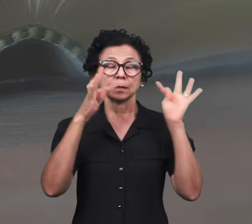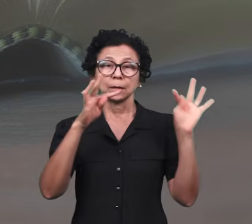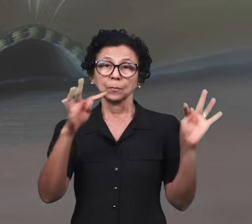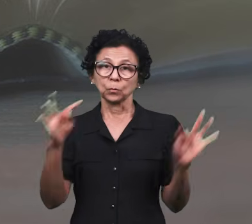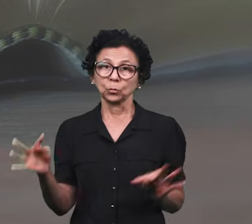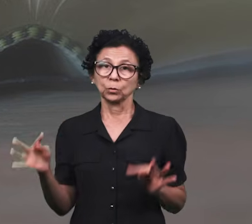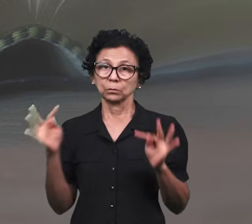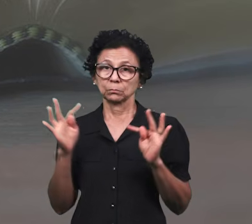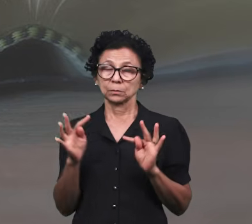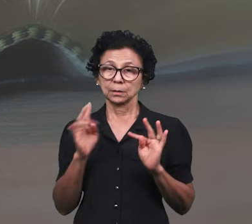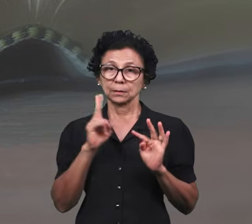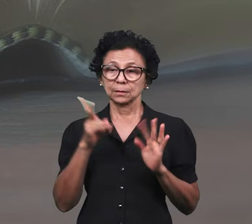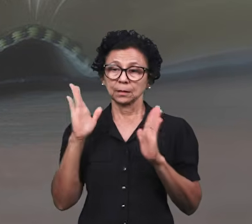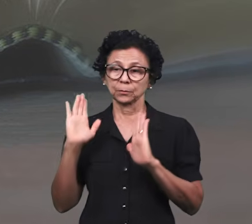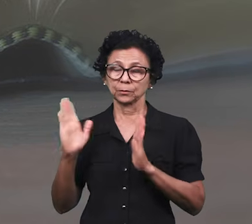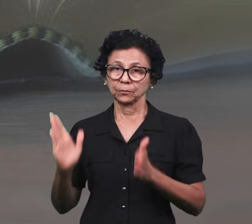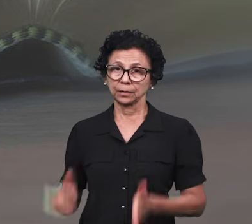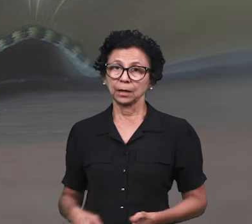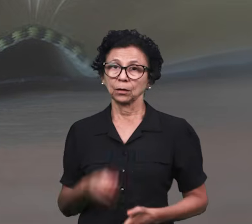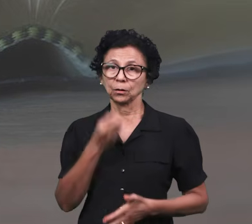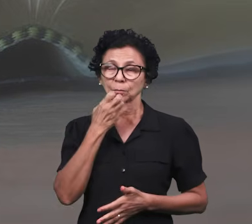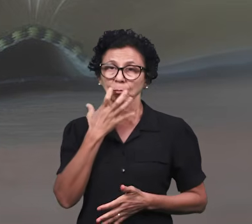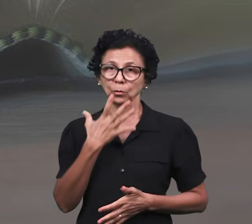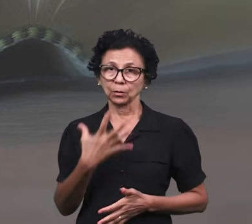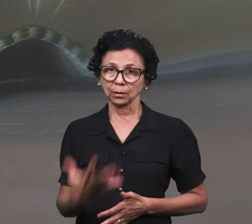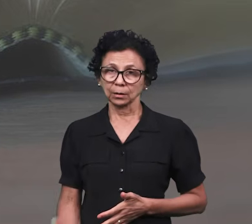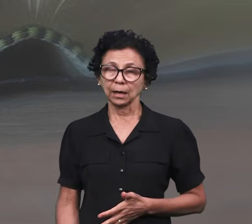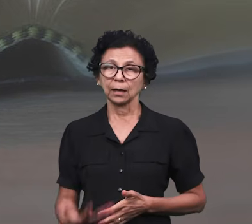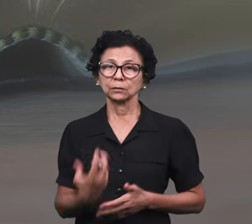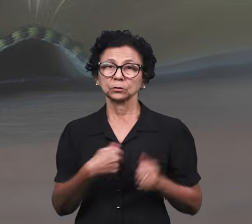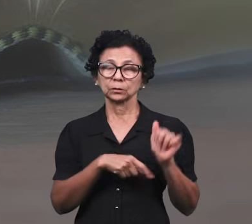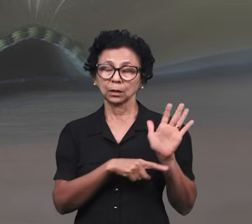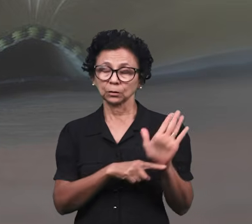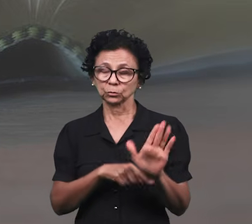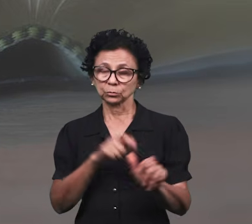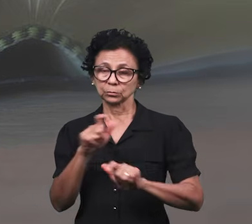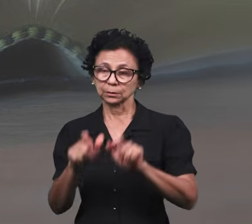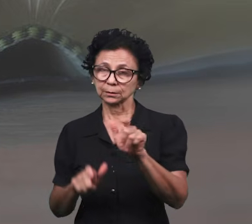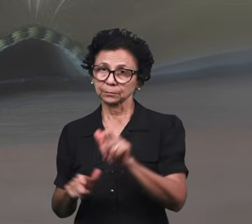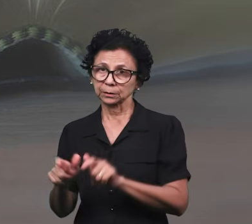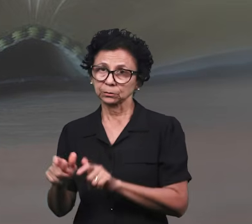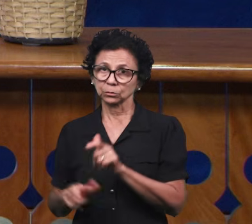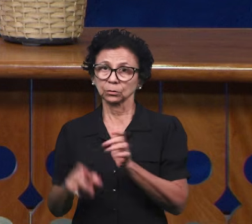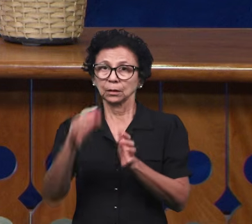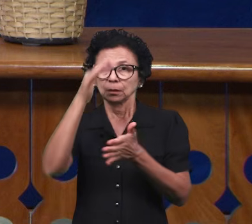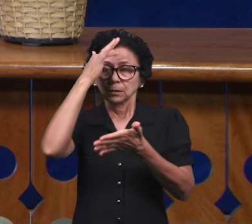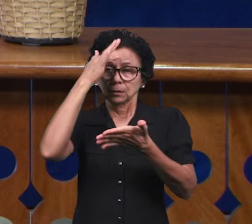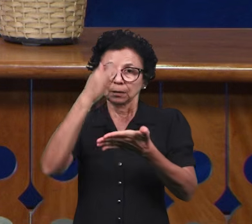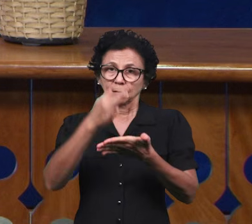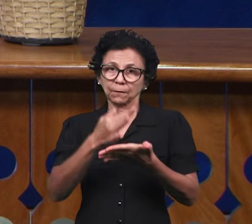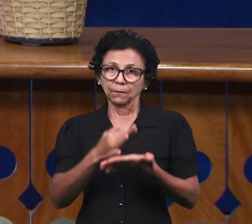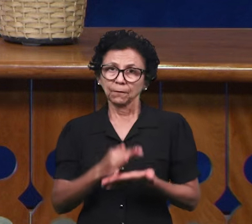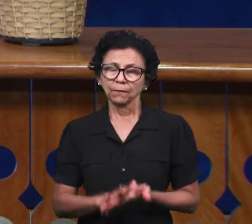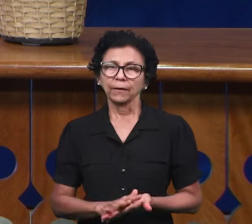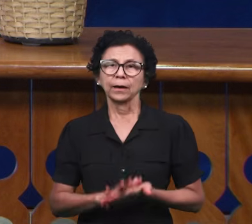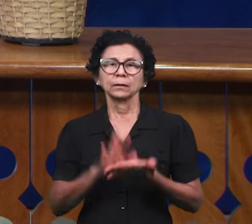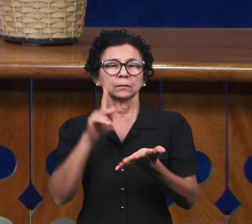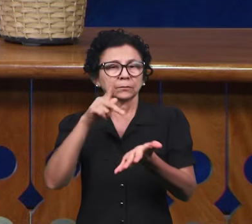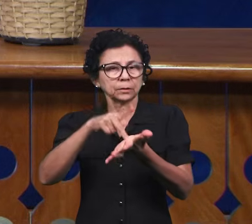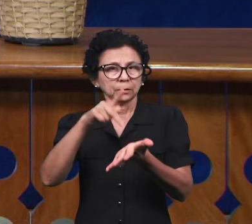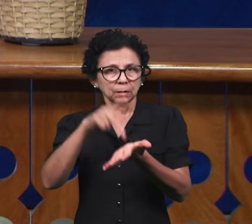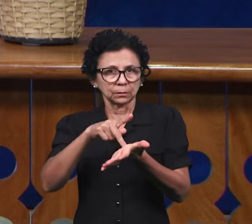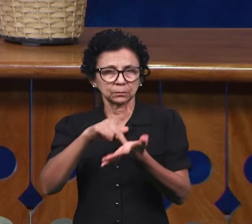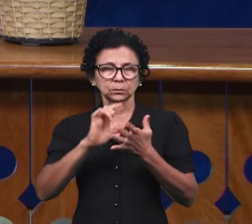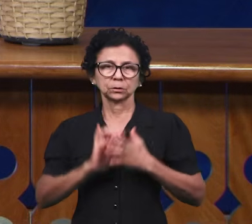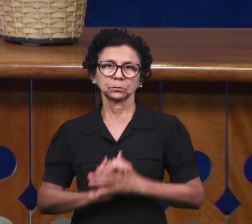na caridade, no espírito, na fé e na pureza. 1 Timóteo 4,12. O objetivo dessa aula, meus irmãos,